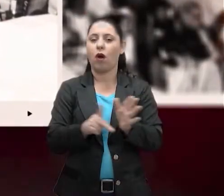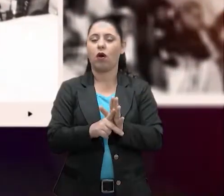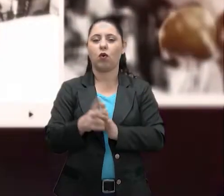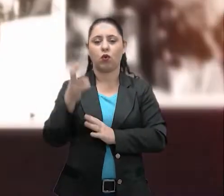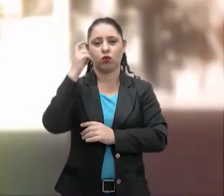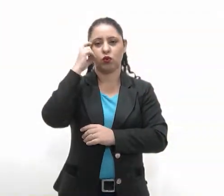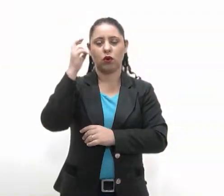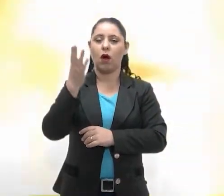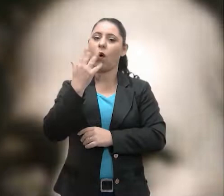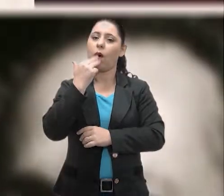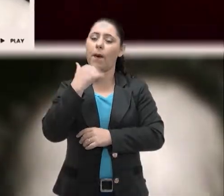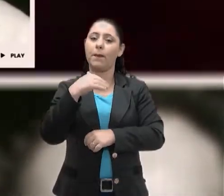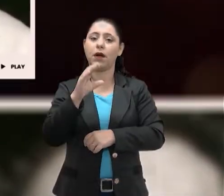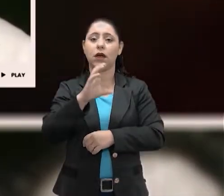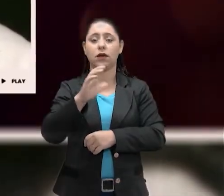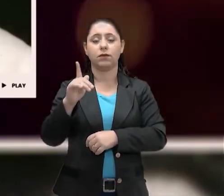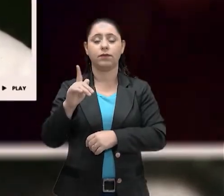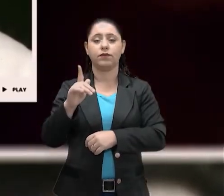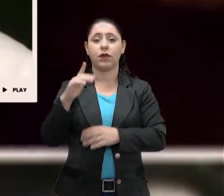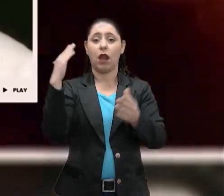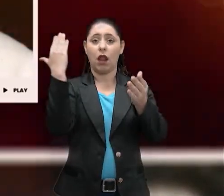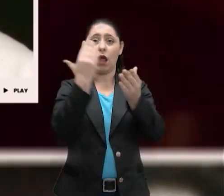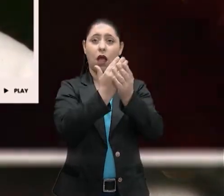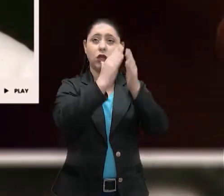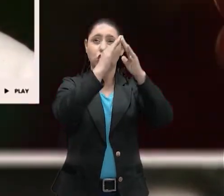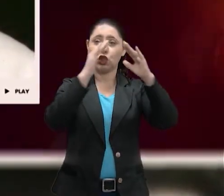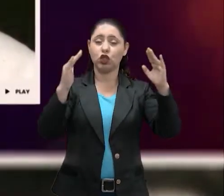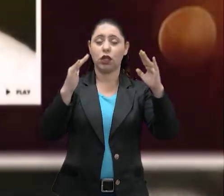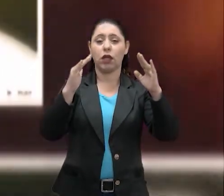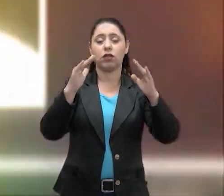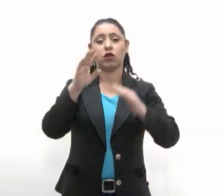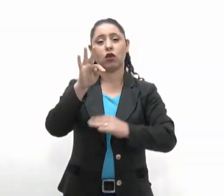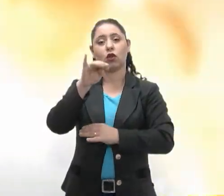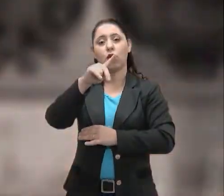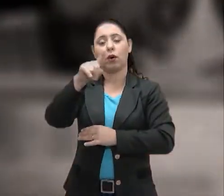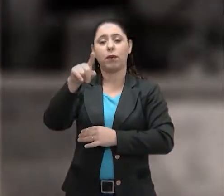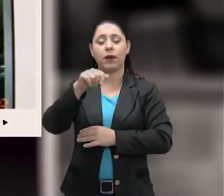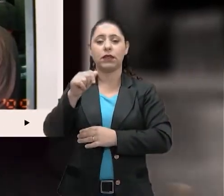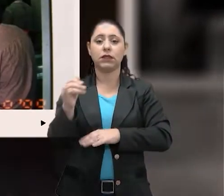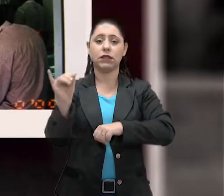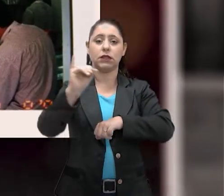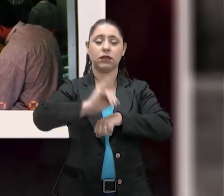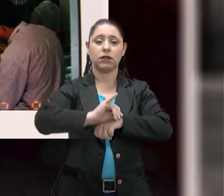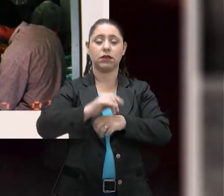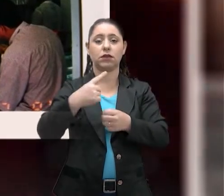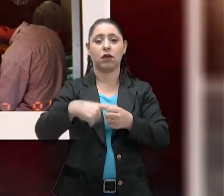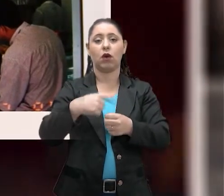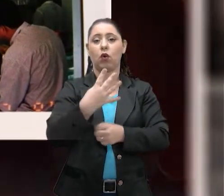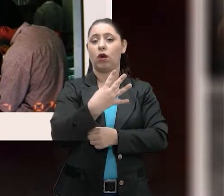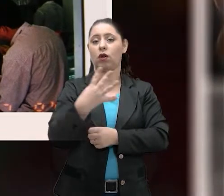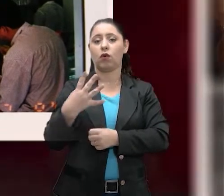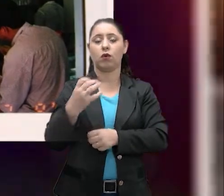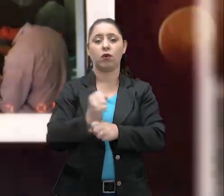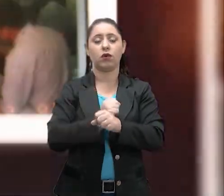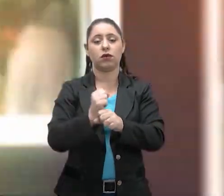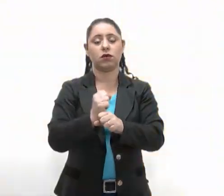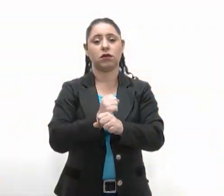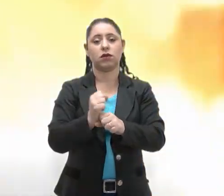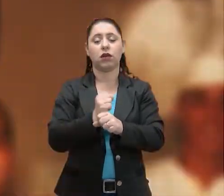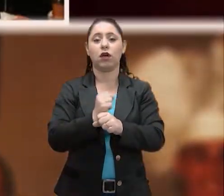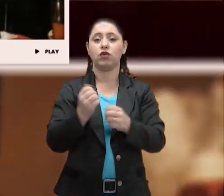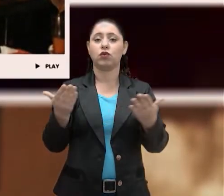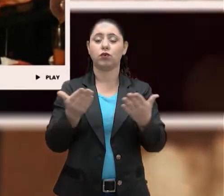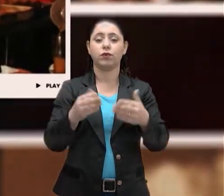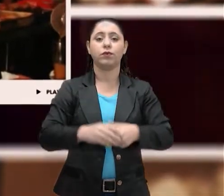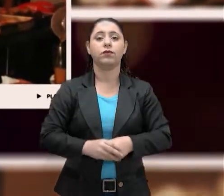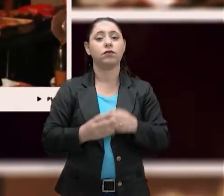Patrimônio da cultura culinária de Campo Grande, a lanchonete Tomás Lanches, que fica no centro da cidade, completa 44